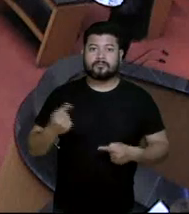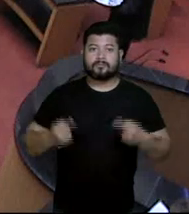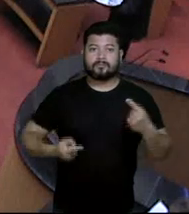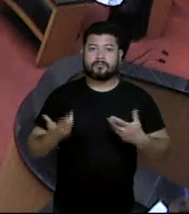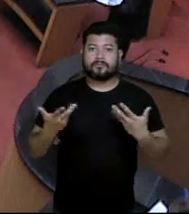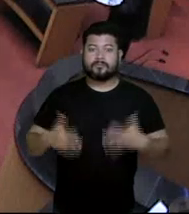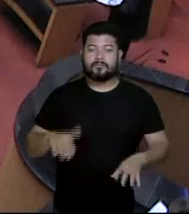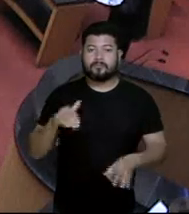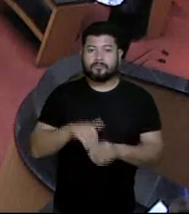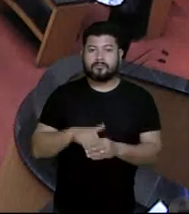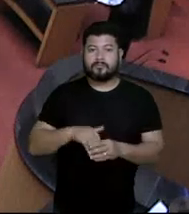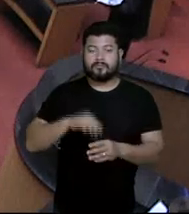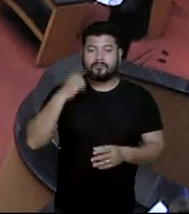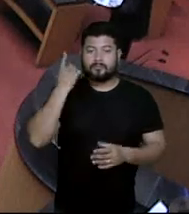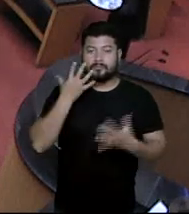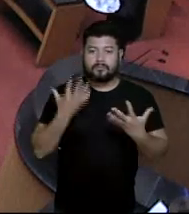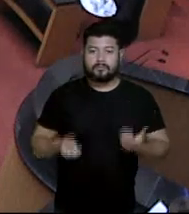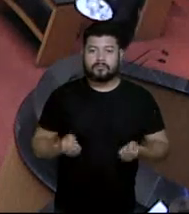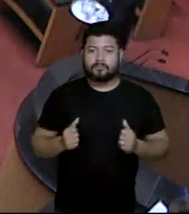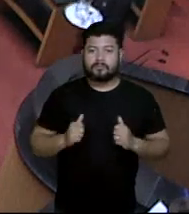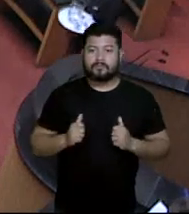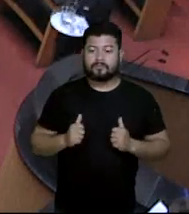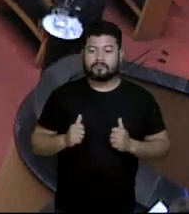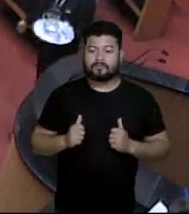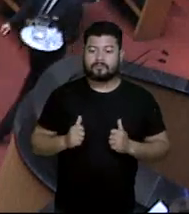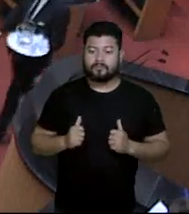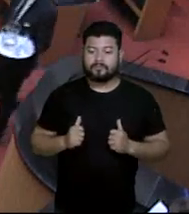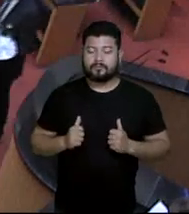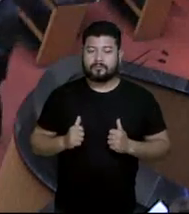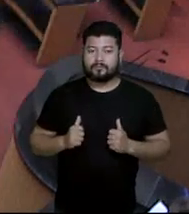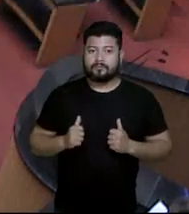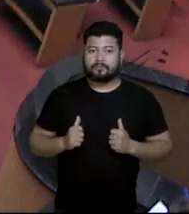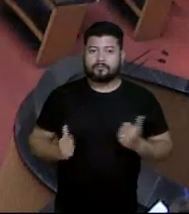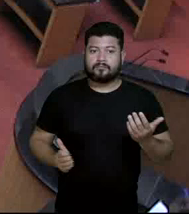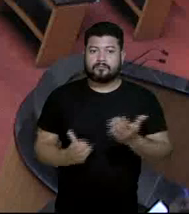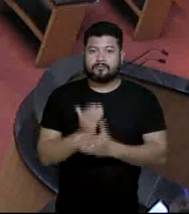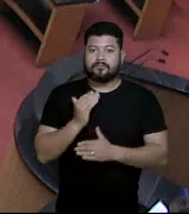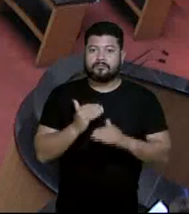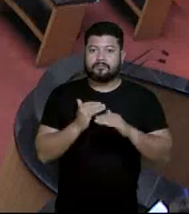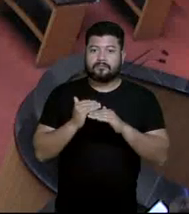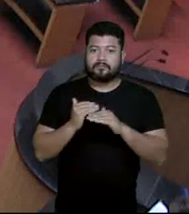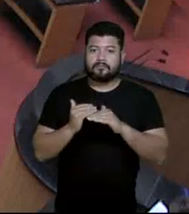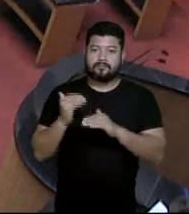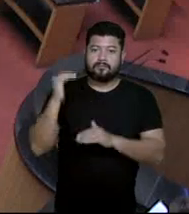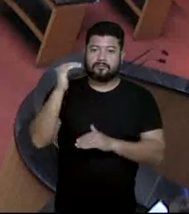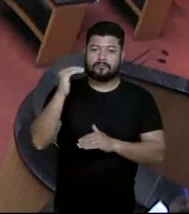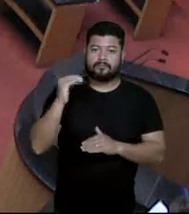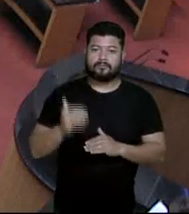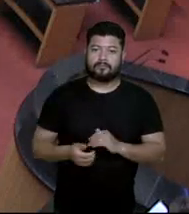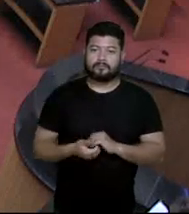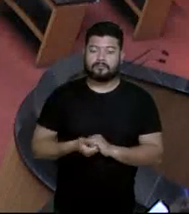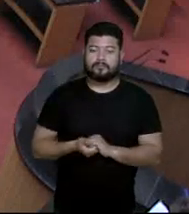discutir em votação, deputados que aprovam, permaneçam como se encontram. Aprovado por maioria,